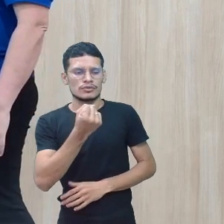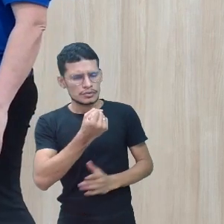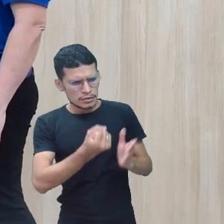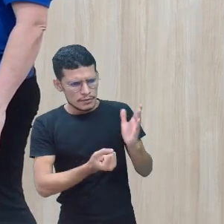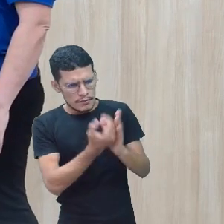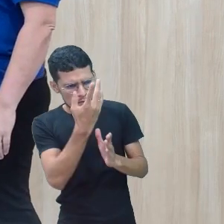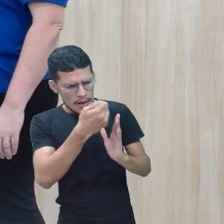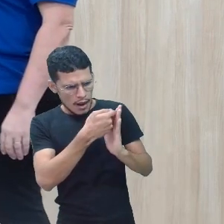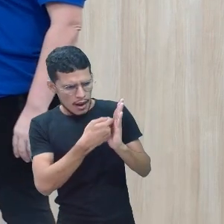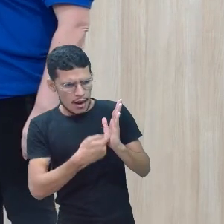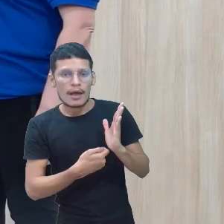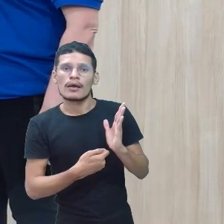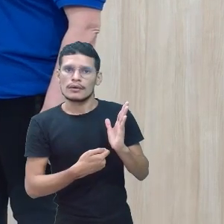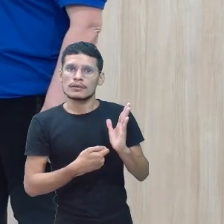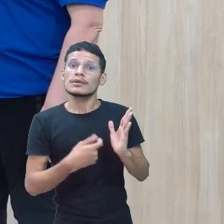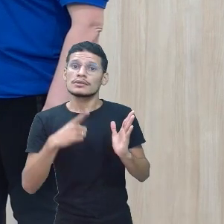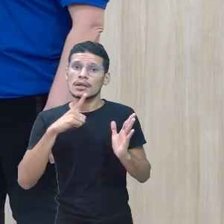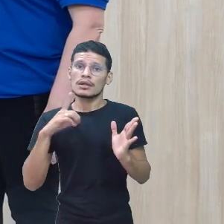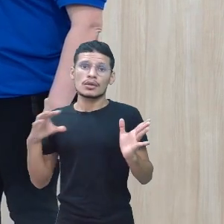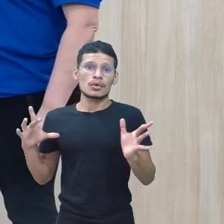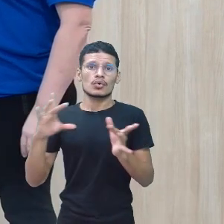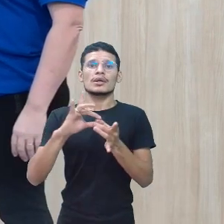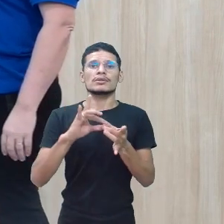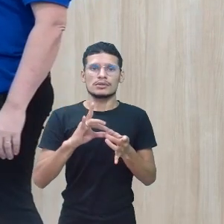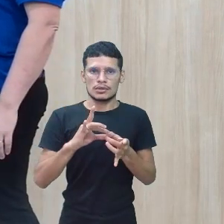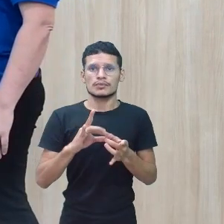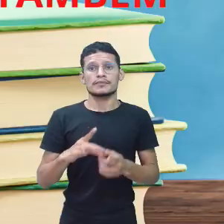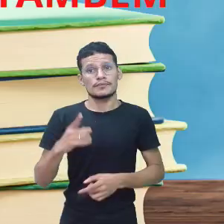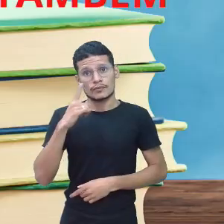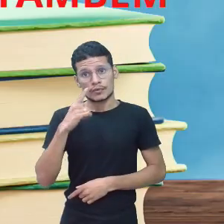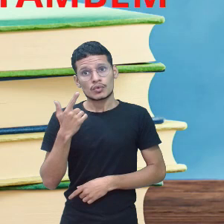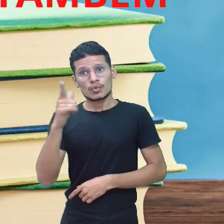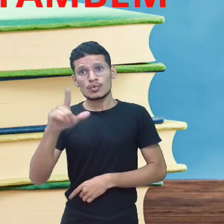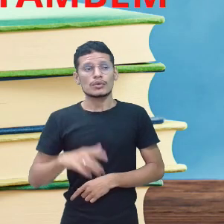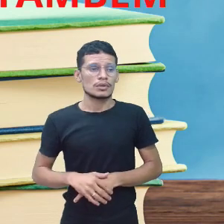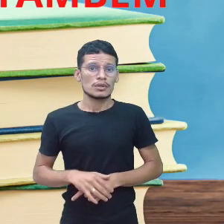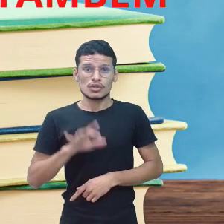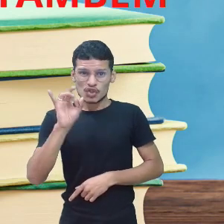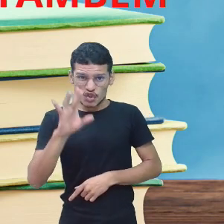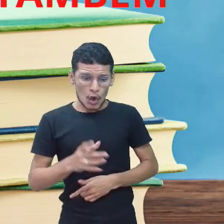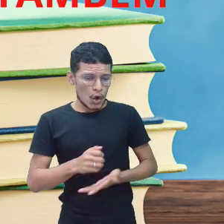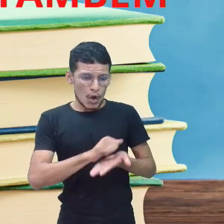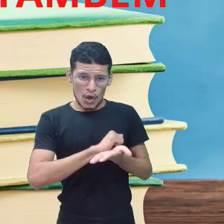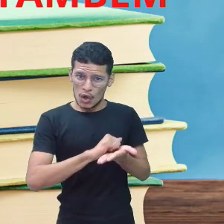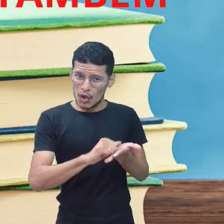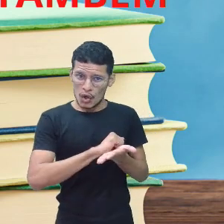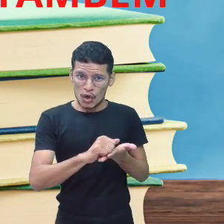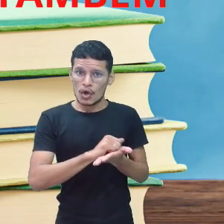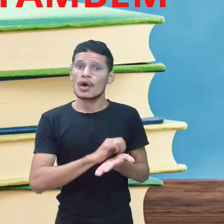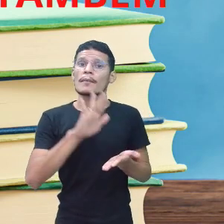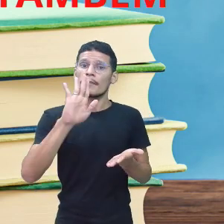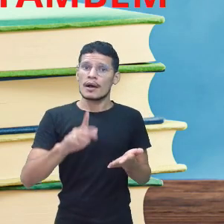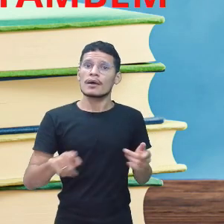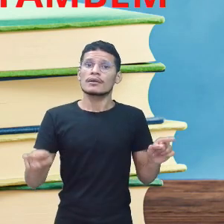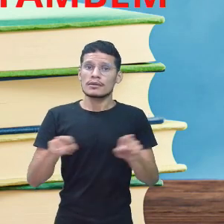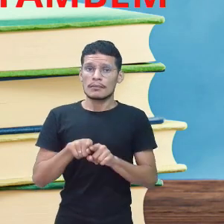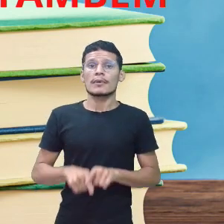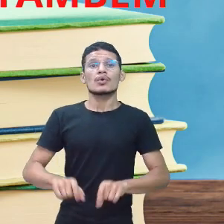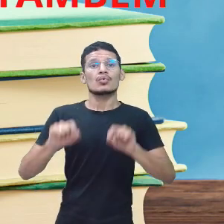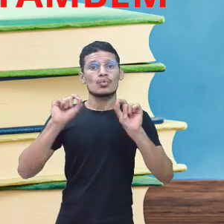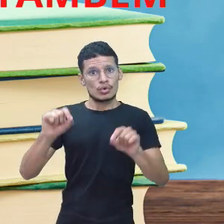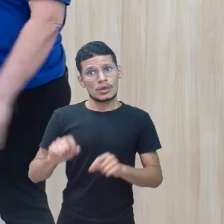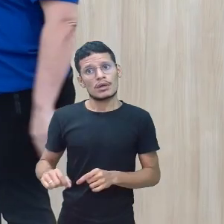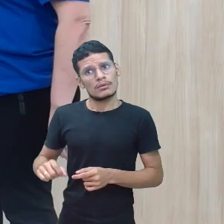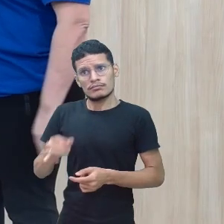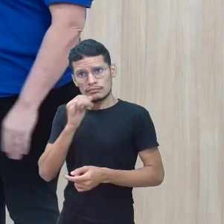uma expressão conectora. O outro exemplo, não somente lavou, como também escovou os cães. Então,